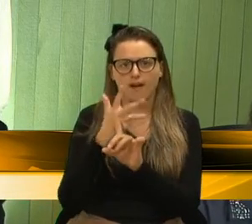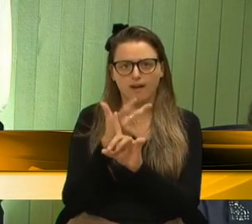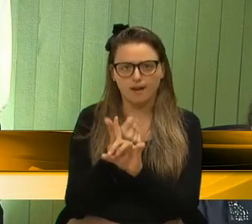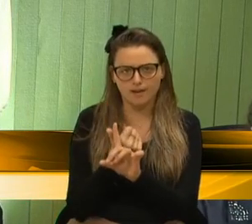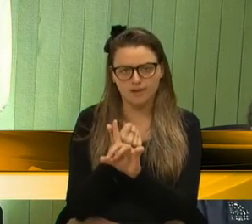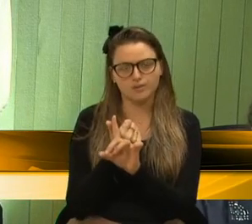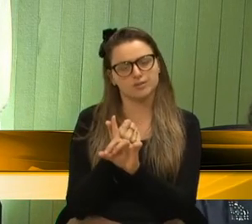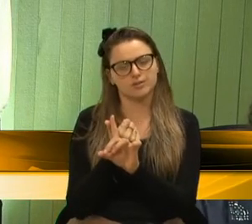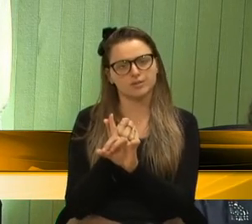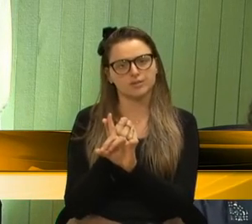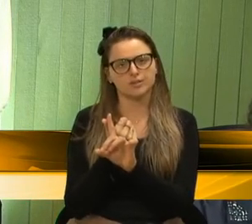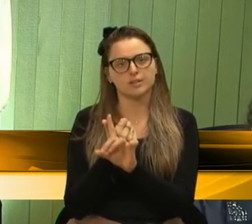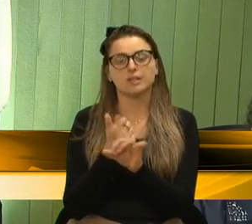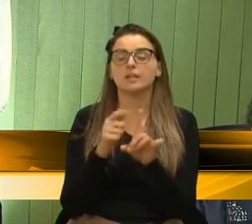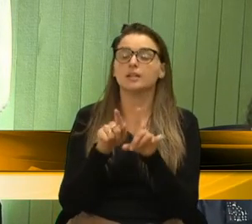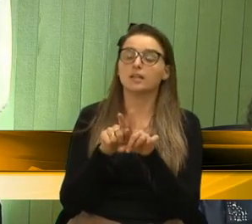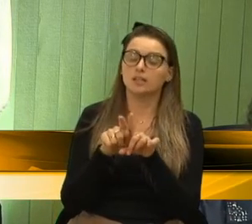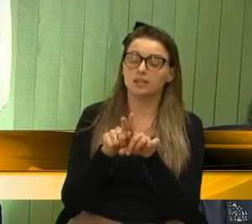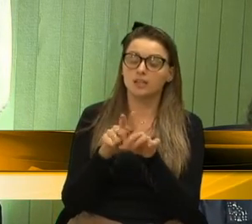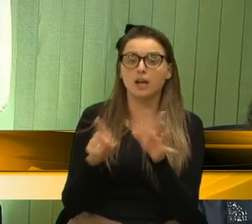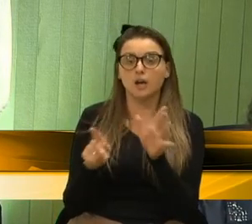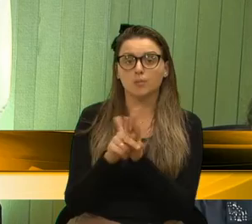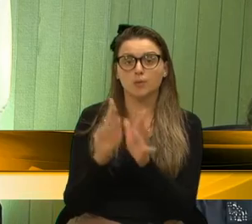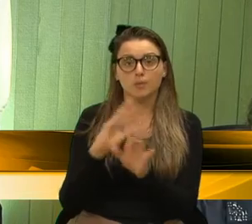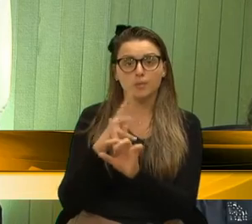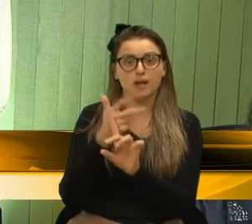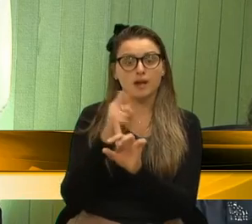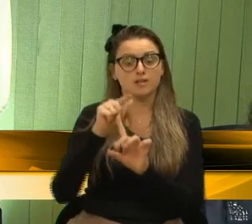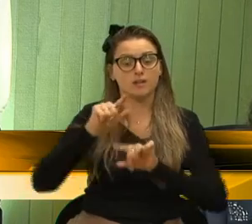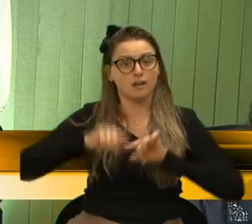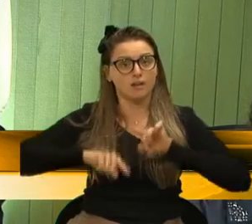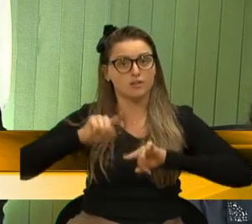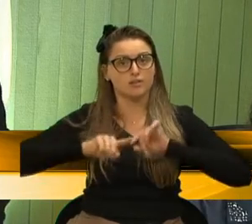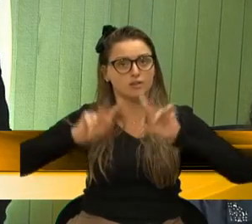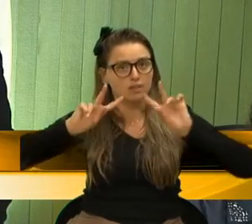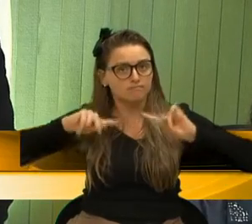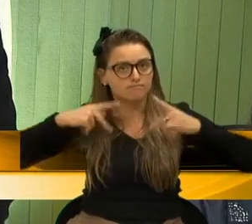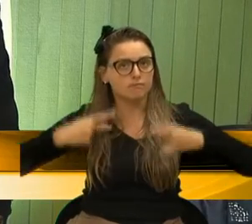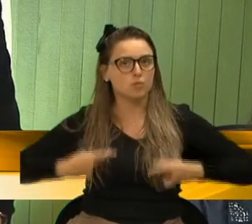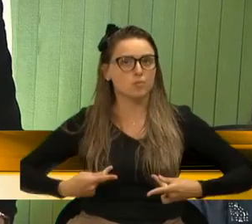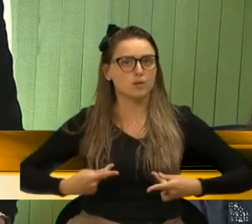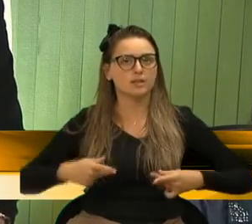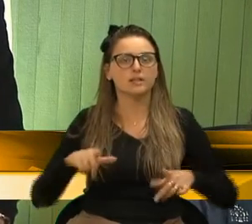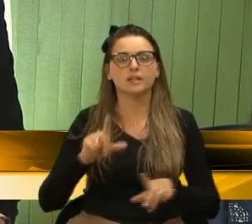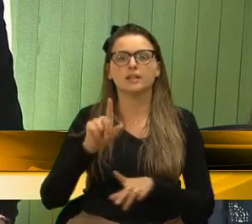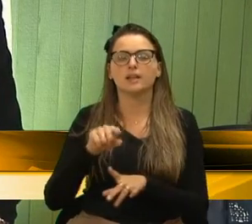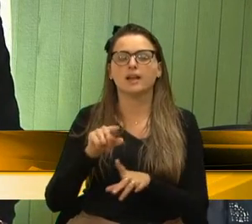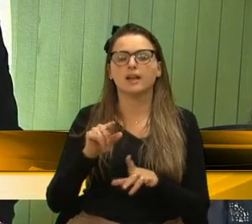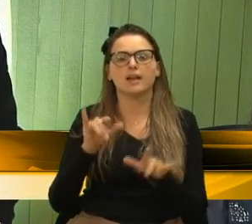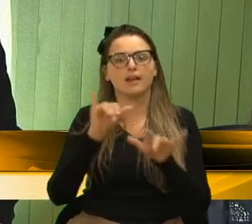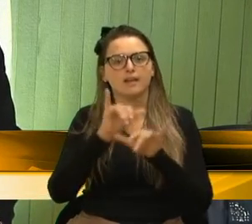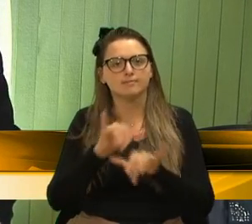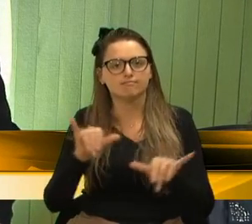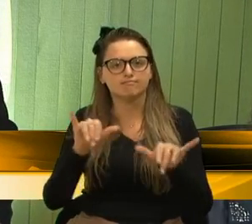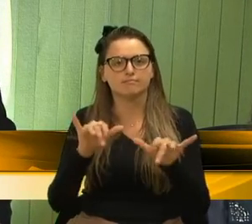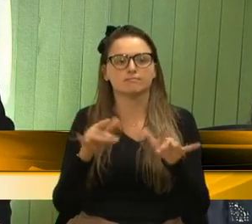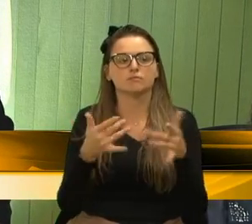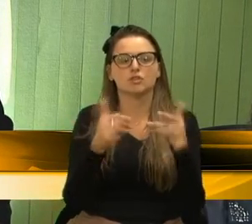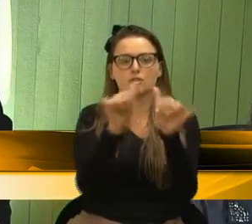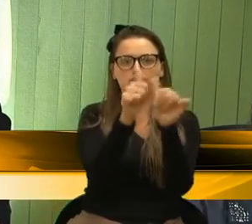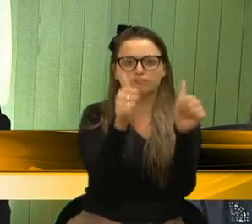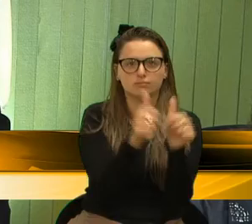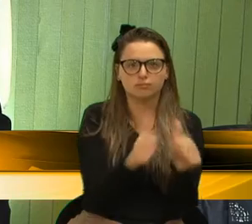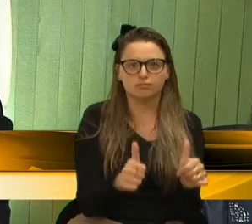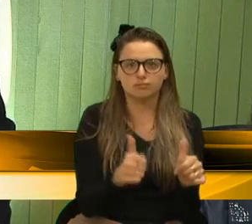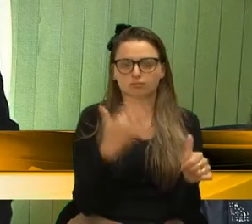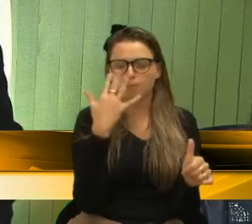cultural, e a arte é essa atividade humana ligada a manifestações de ordem estética